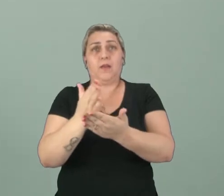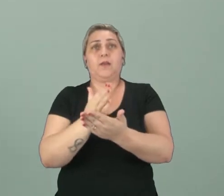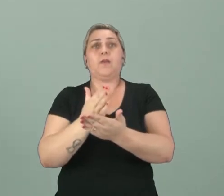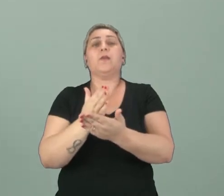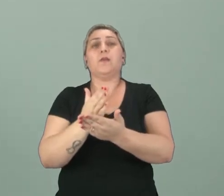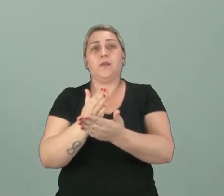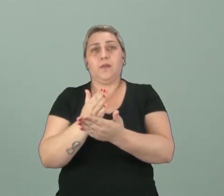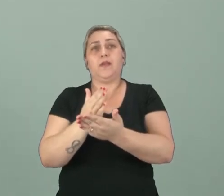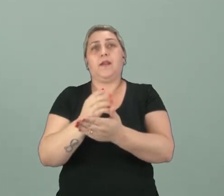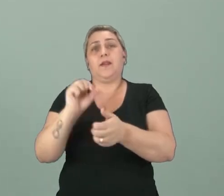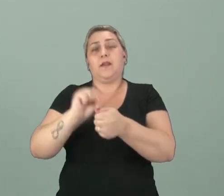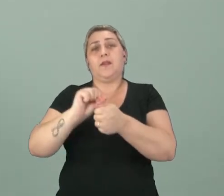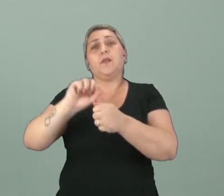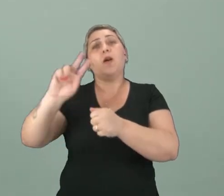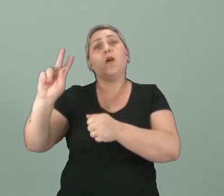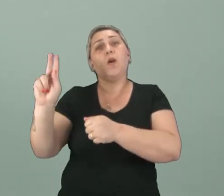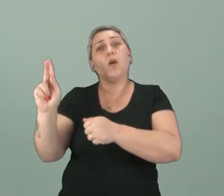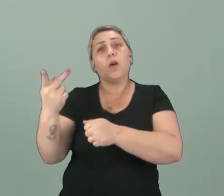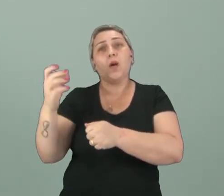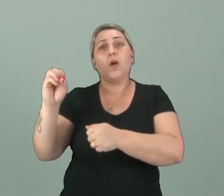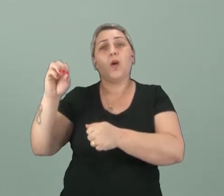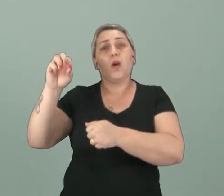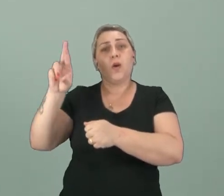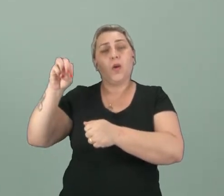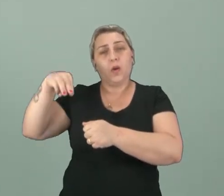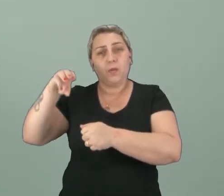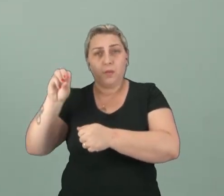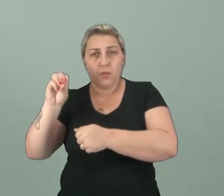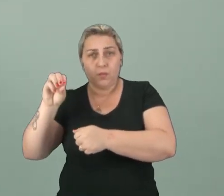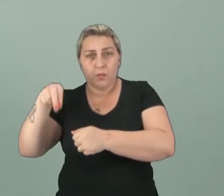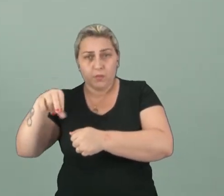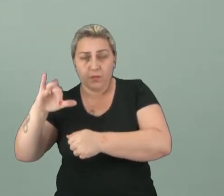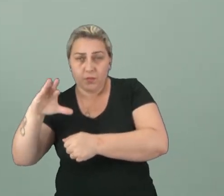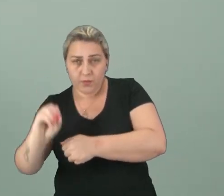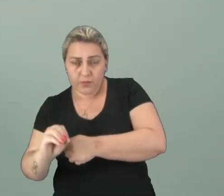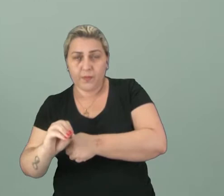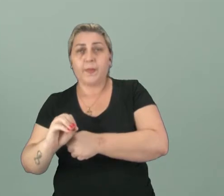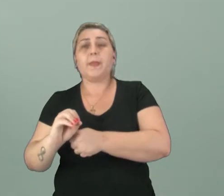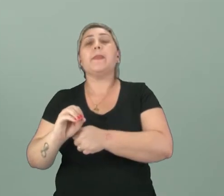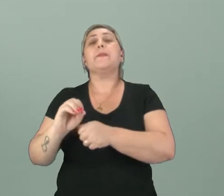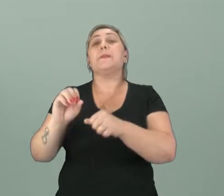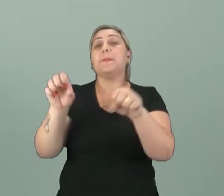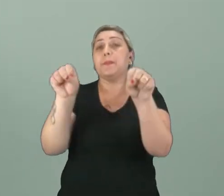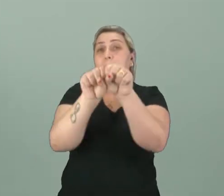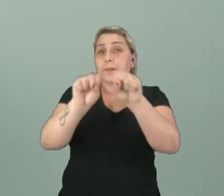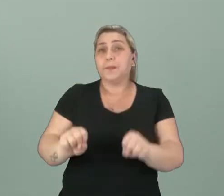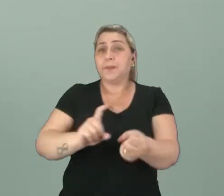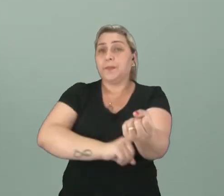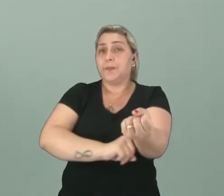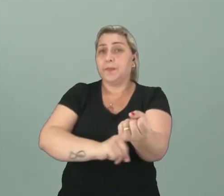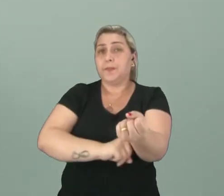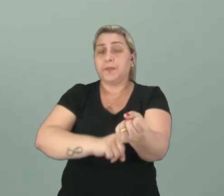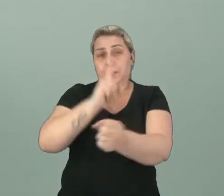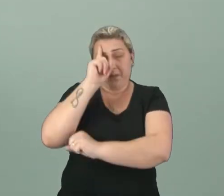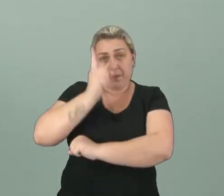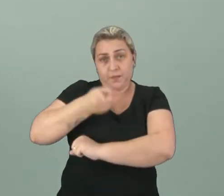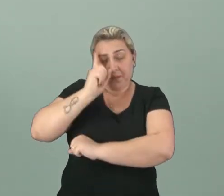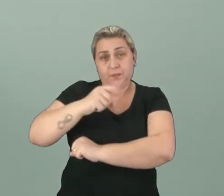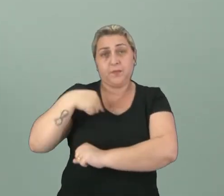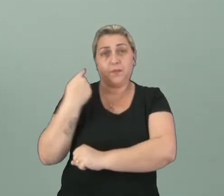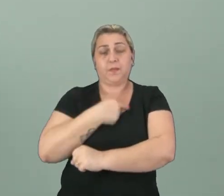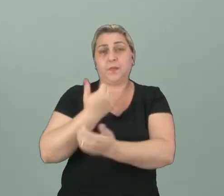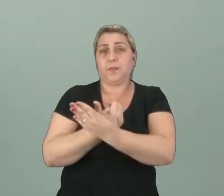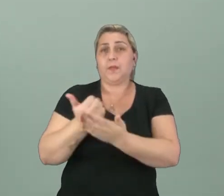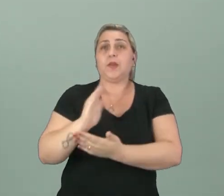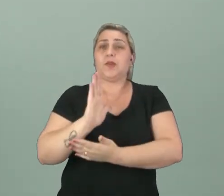um pouquinho o que tem nas outras alternativas. Na primeira, na letra A, fala o seguinte: o tecido que forma o sistema nervoso